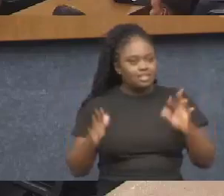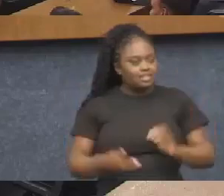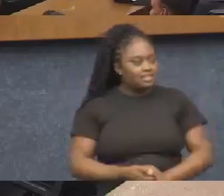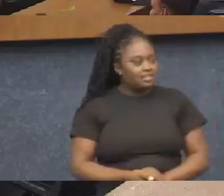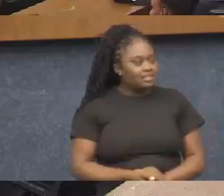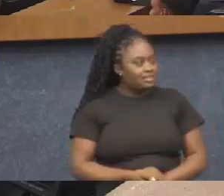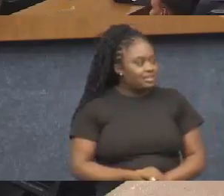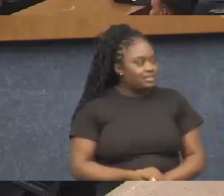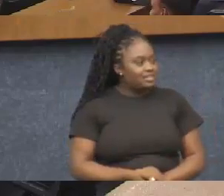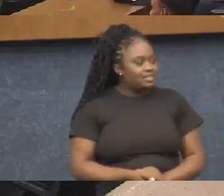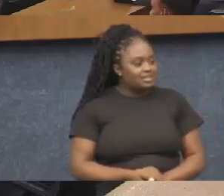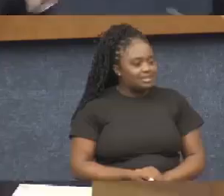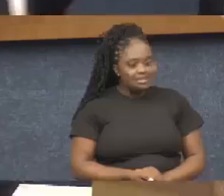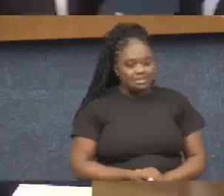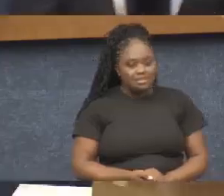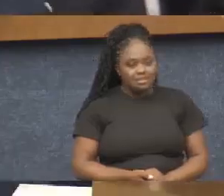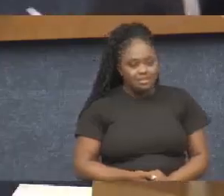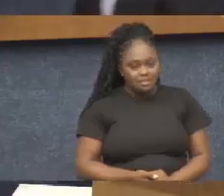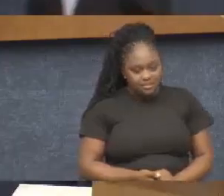Obrigado, gente. Com Deus.